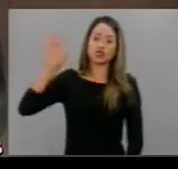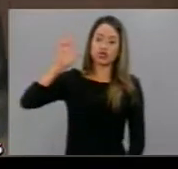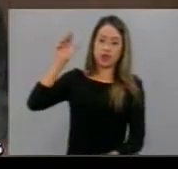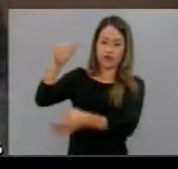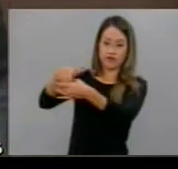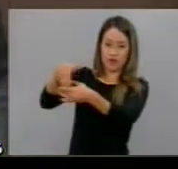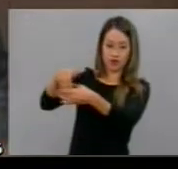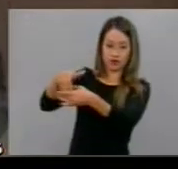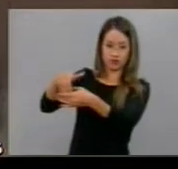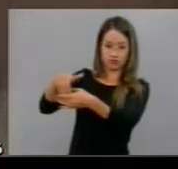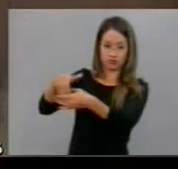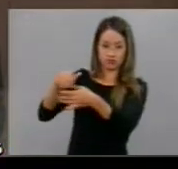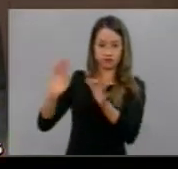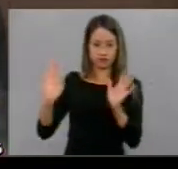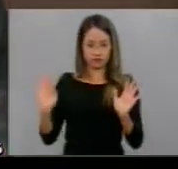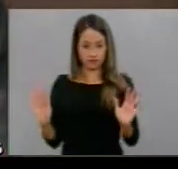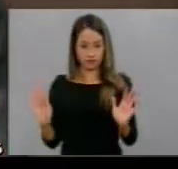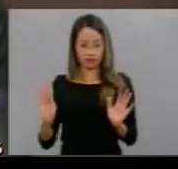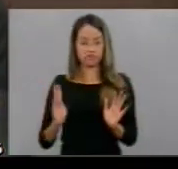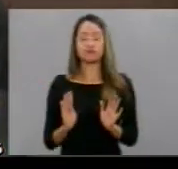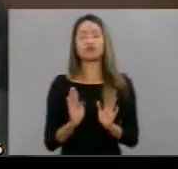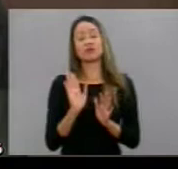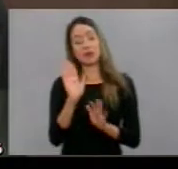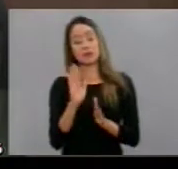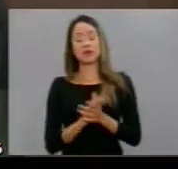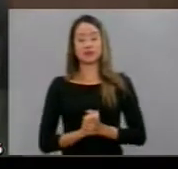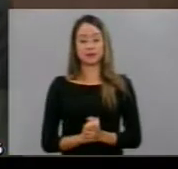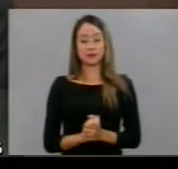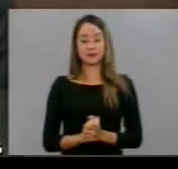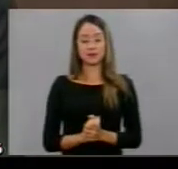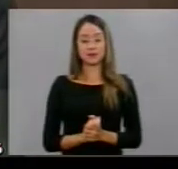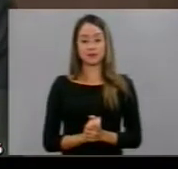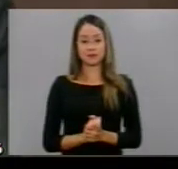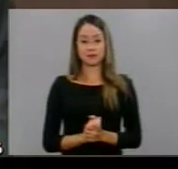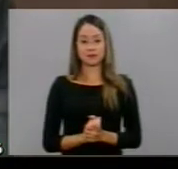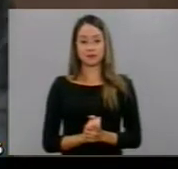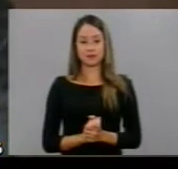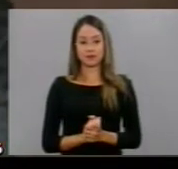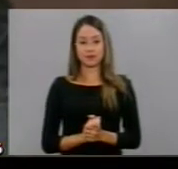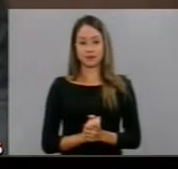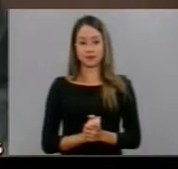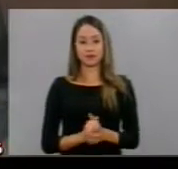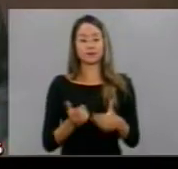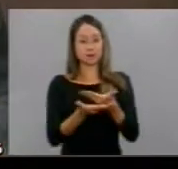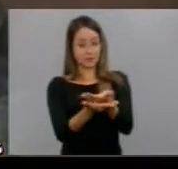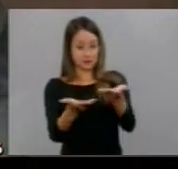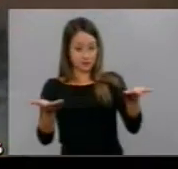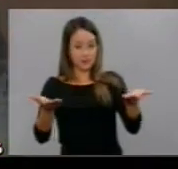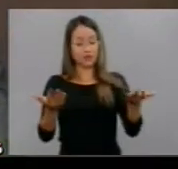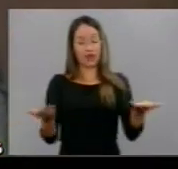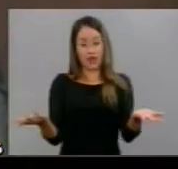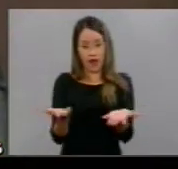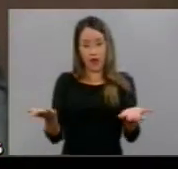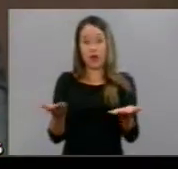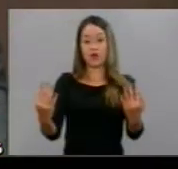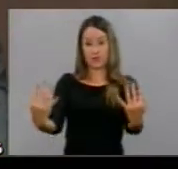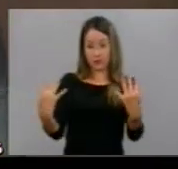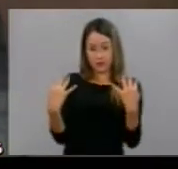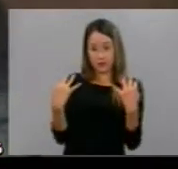de coligações. Mas, senhores deputados, senhoras deputadas, eu queria